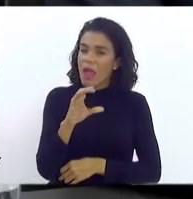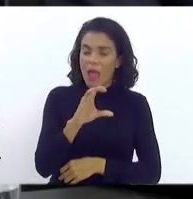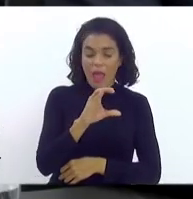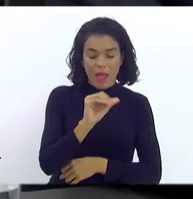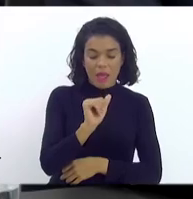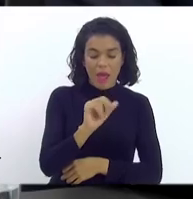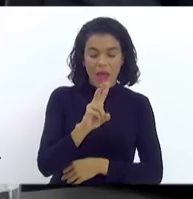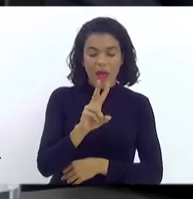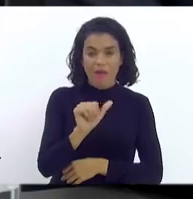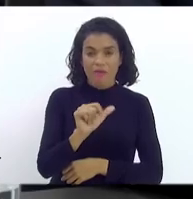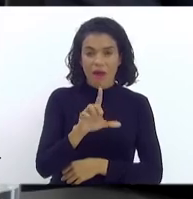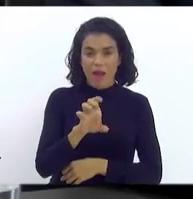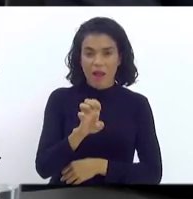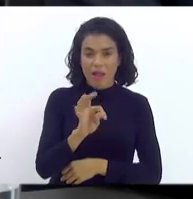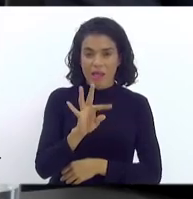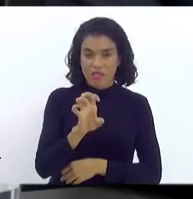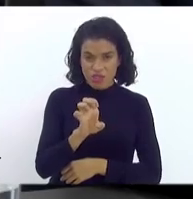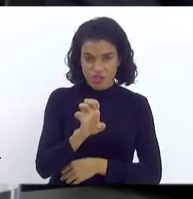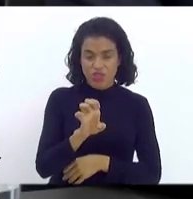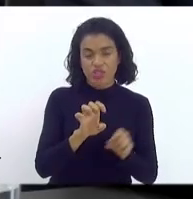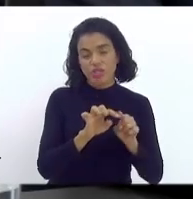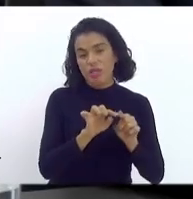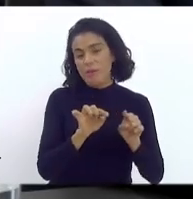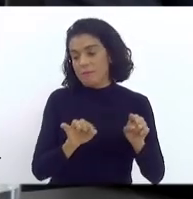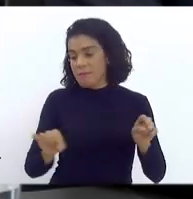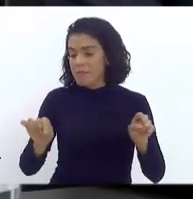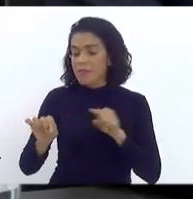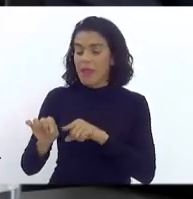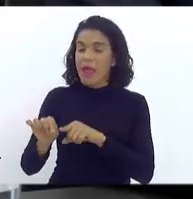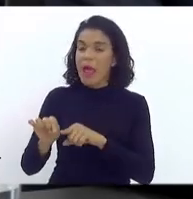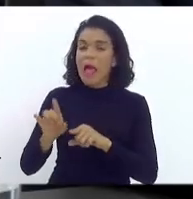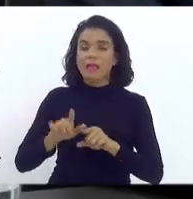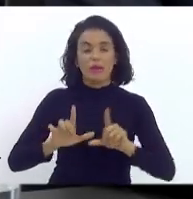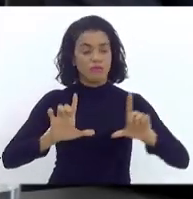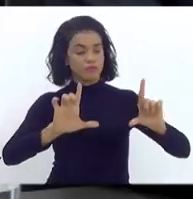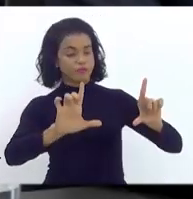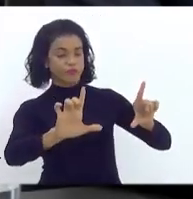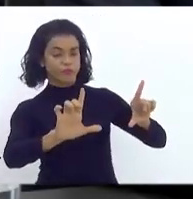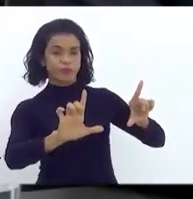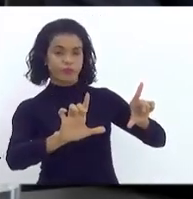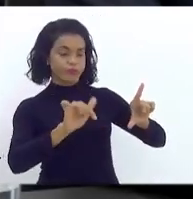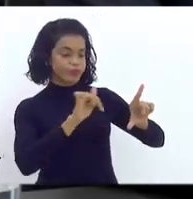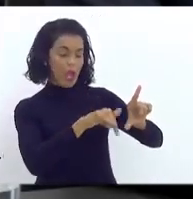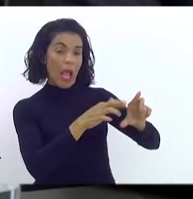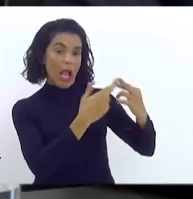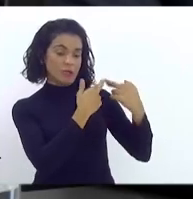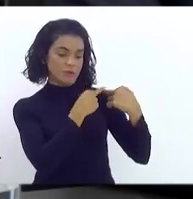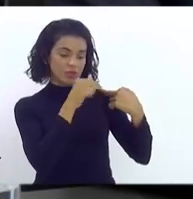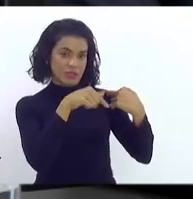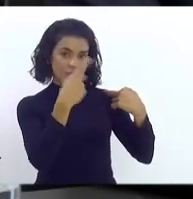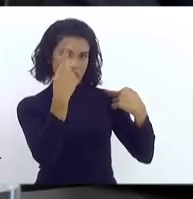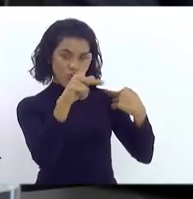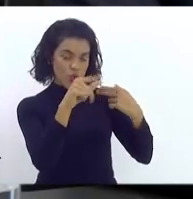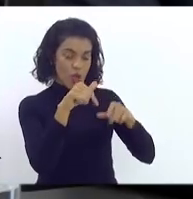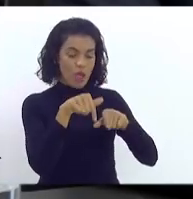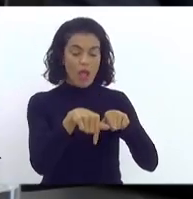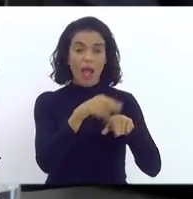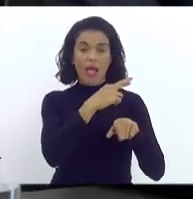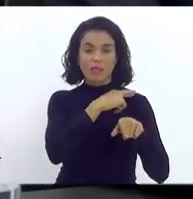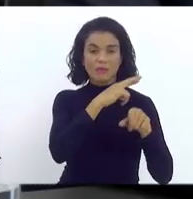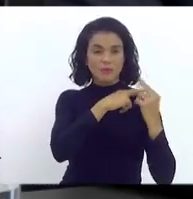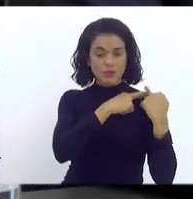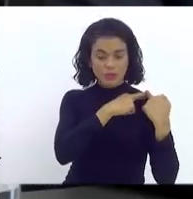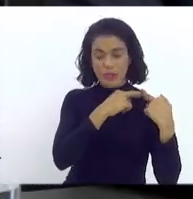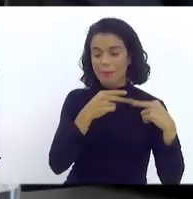cavalete para frente, para distribuição no prédio, que seja onde for, né? A responsabilidade são das